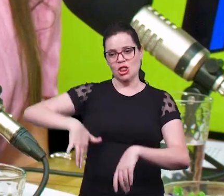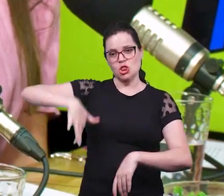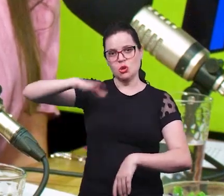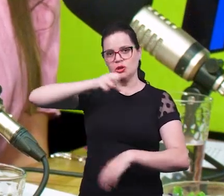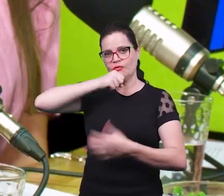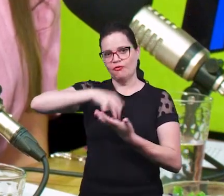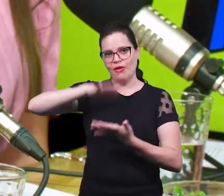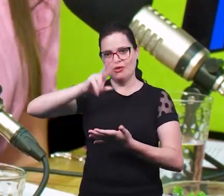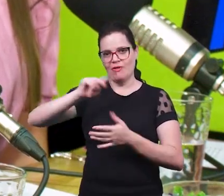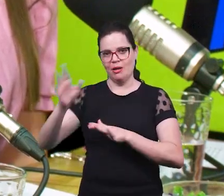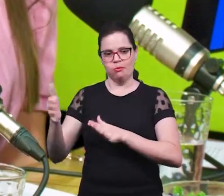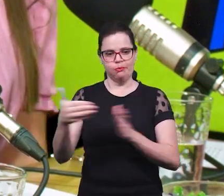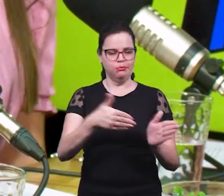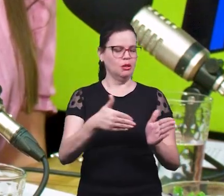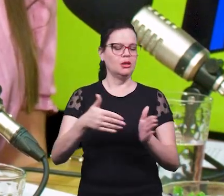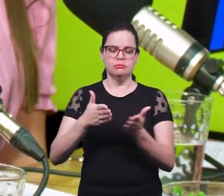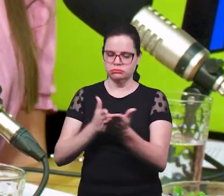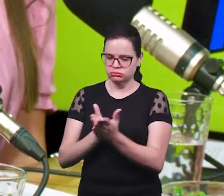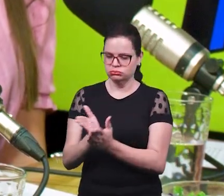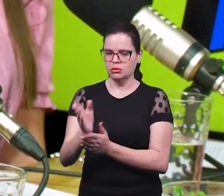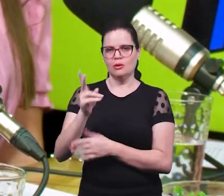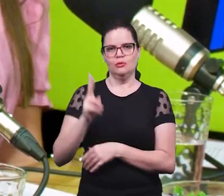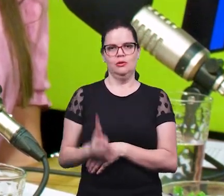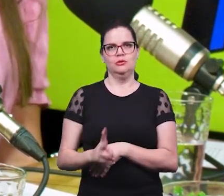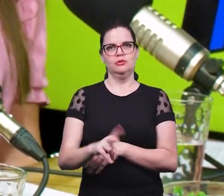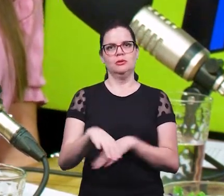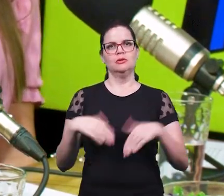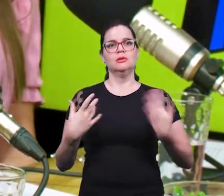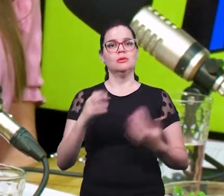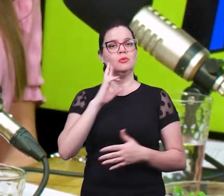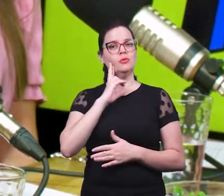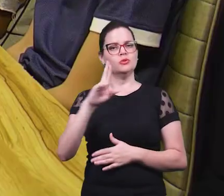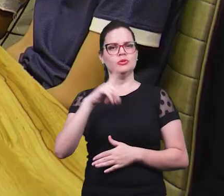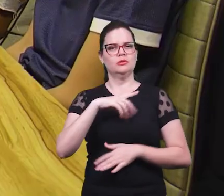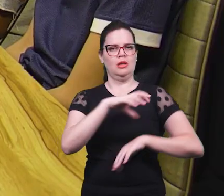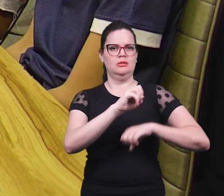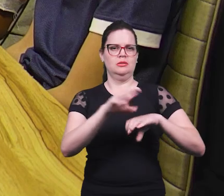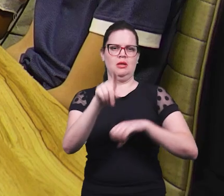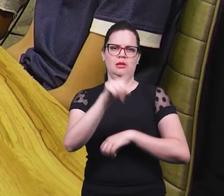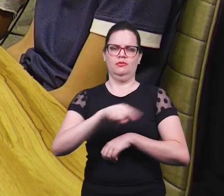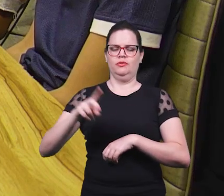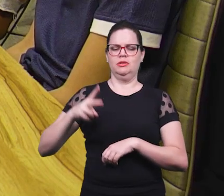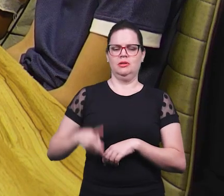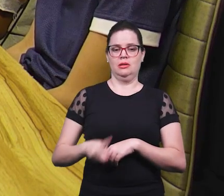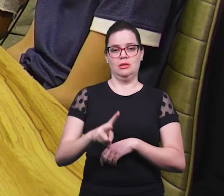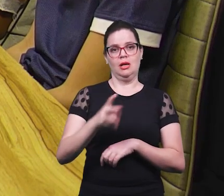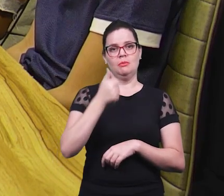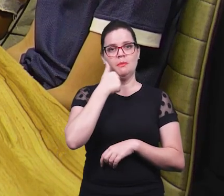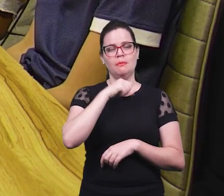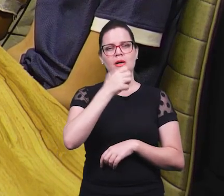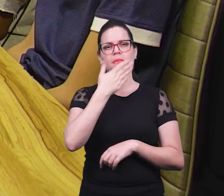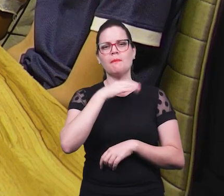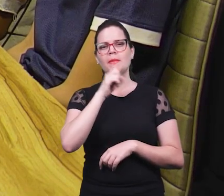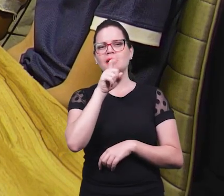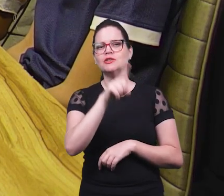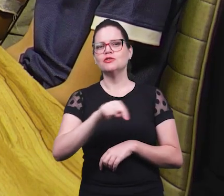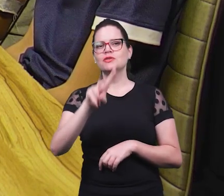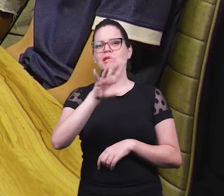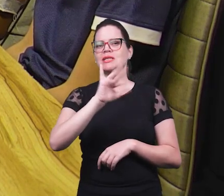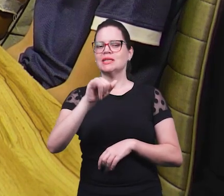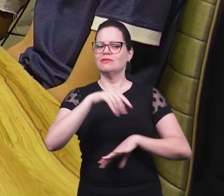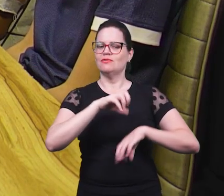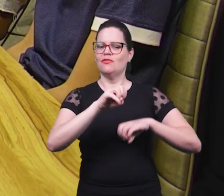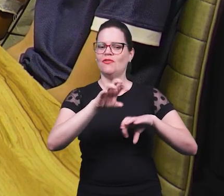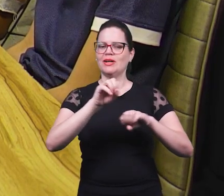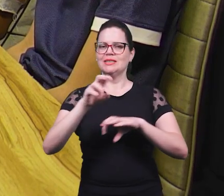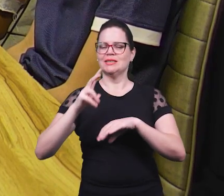o Senhor, ele tem um ensinamento para vocês o tempo todo. E os pais de vocês que vão passar isso para vocês